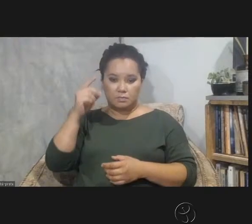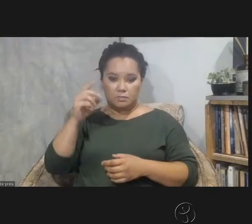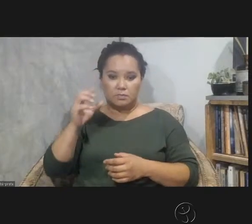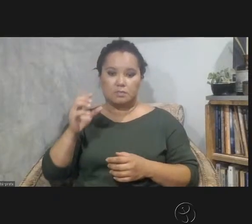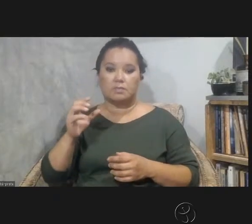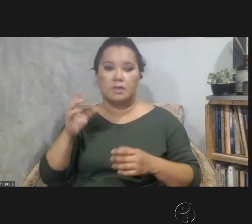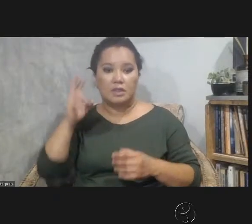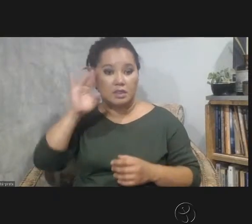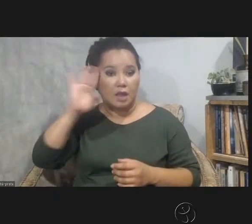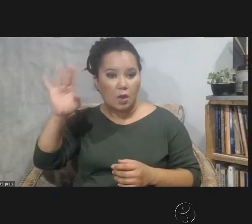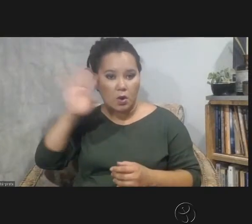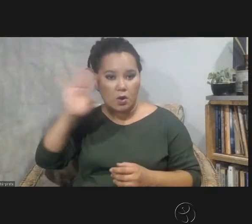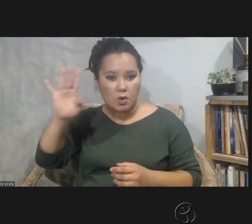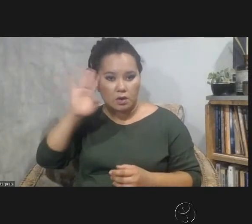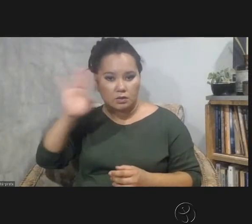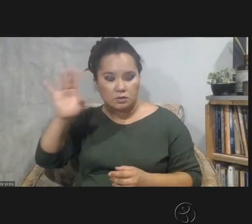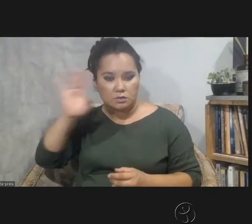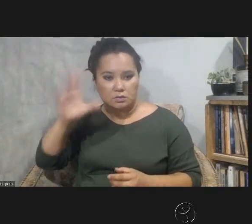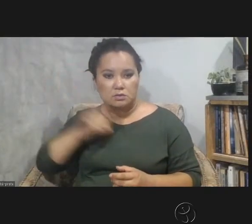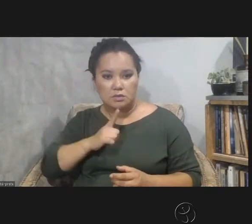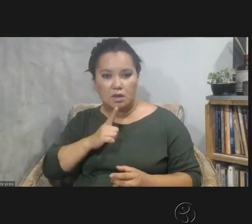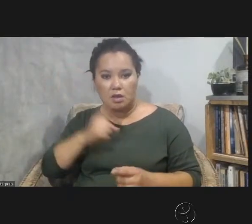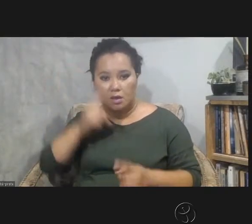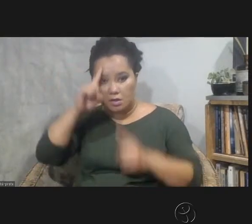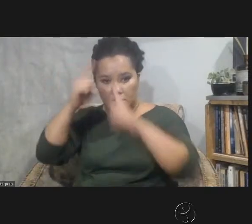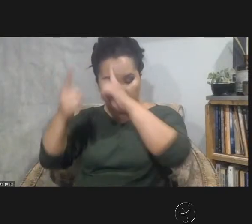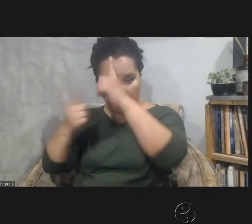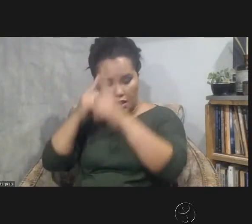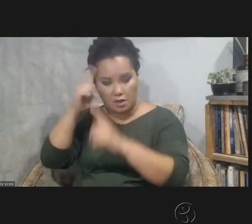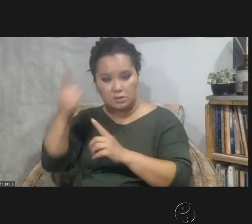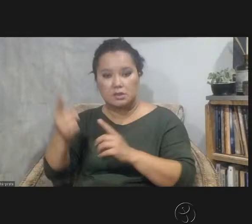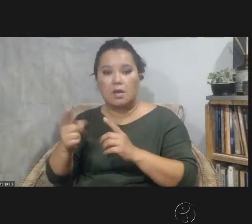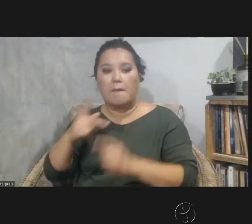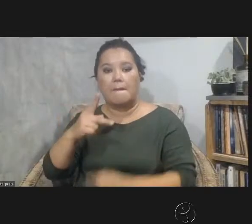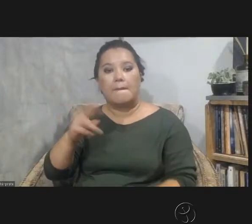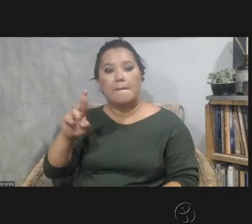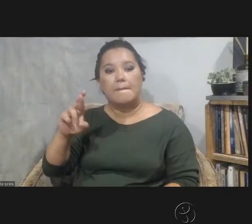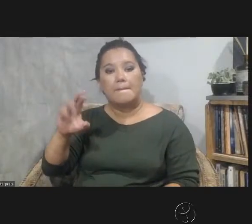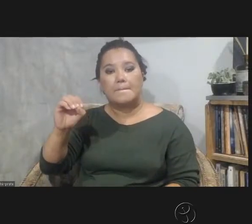de grandes educadores como William von Humboldt,